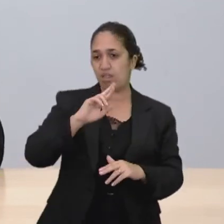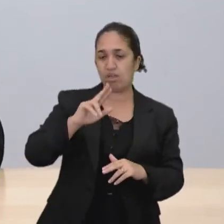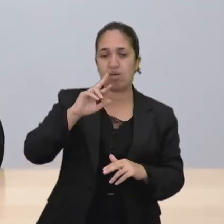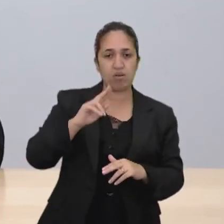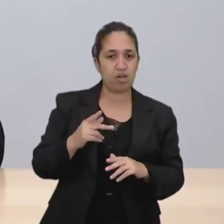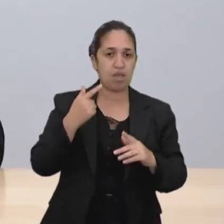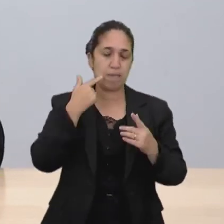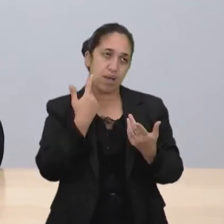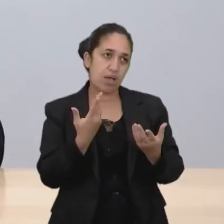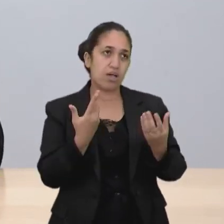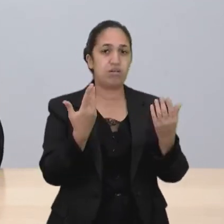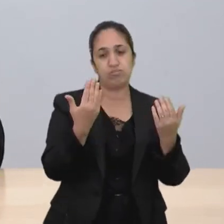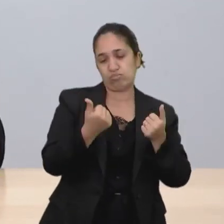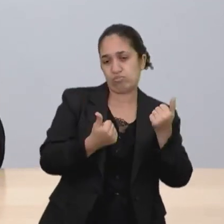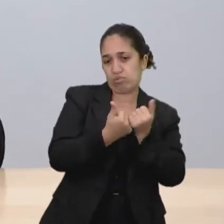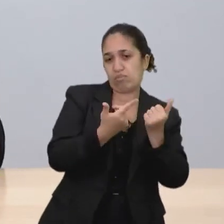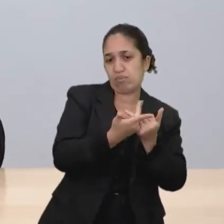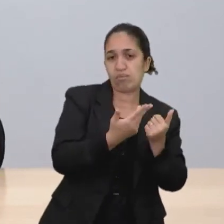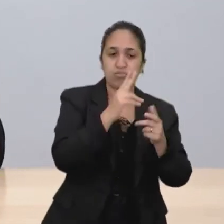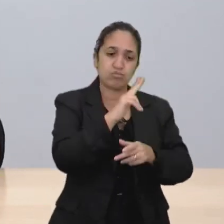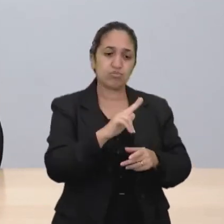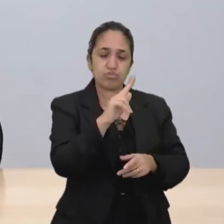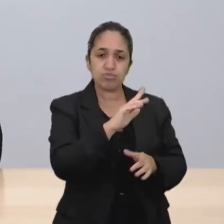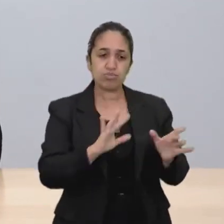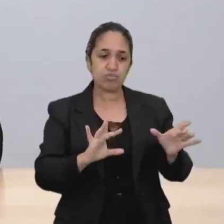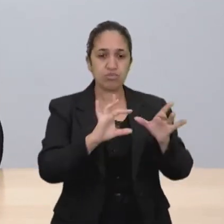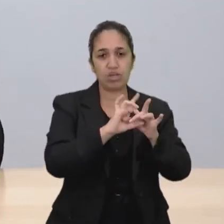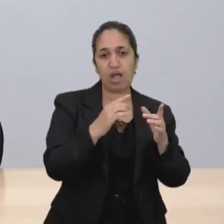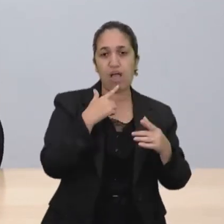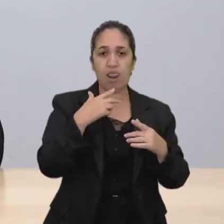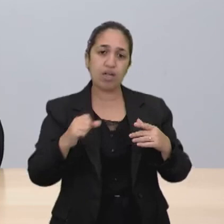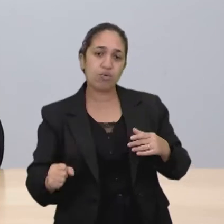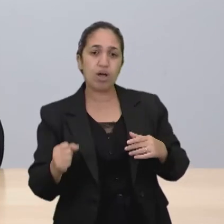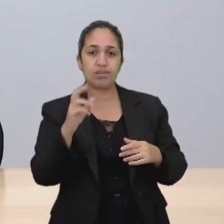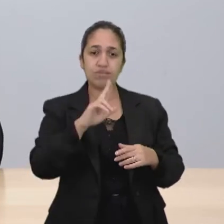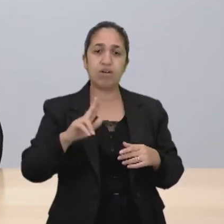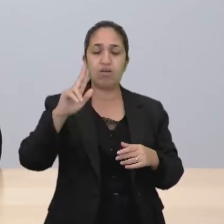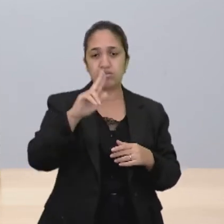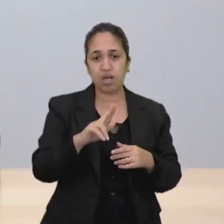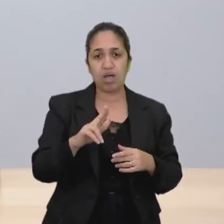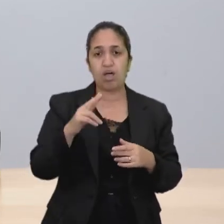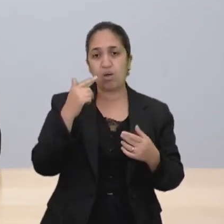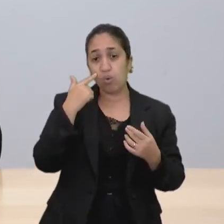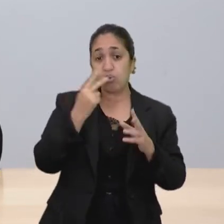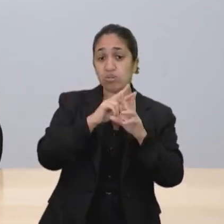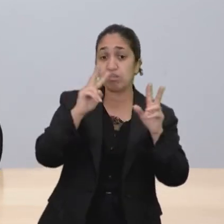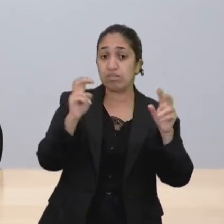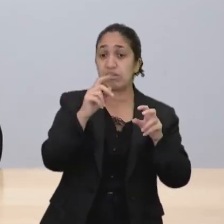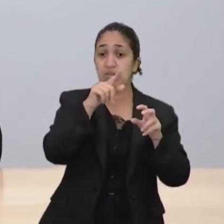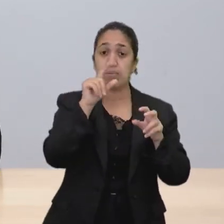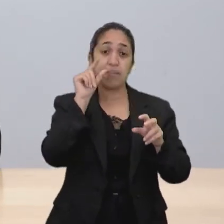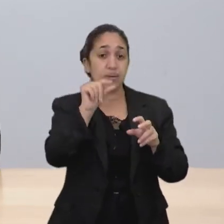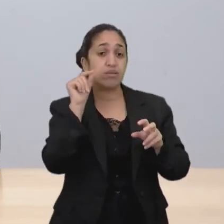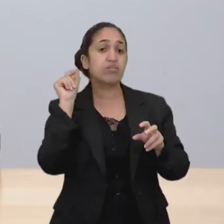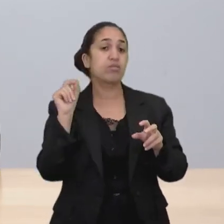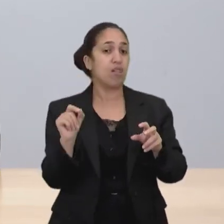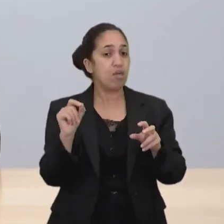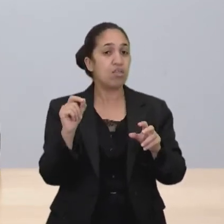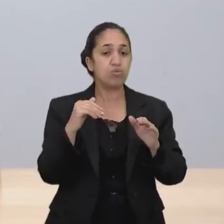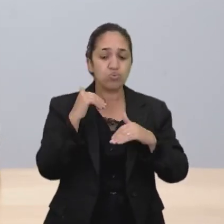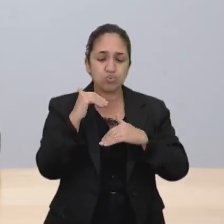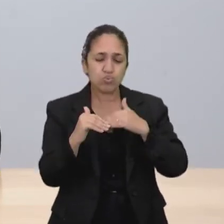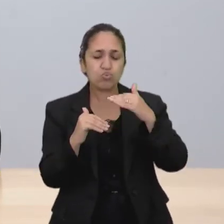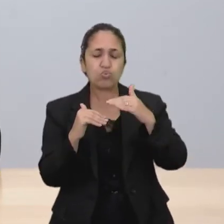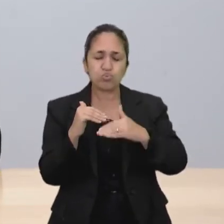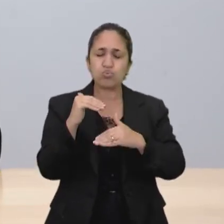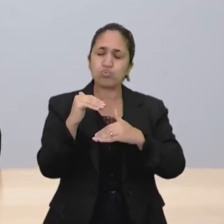com o suporte que vai ser veiculado, a linguagem que se usa nesse suporte, suporte, o tema que foi escolhido, toda a evolução